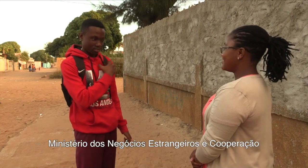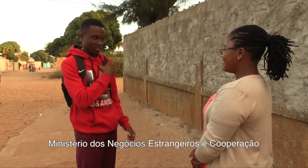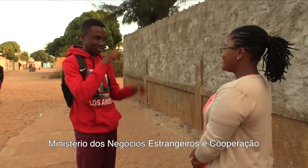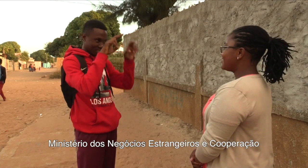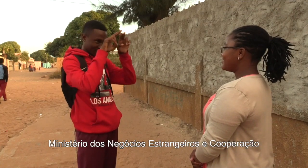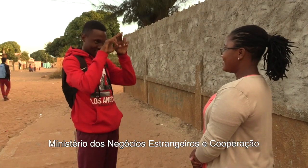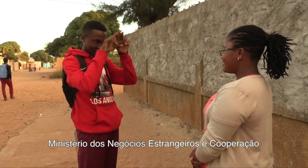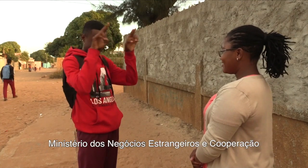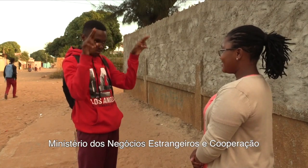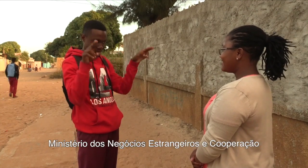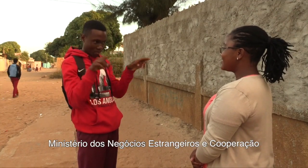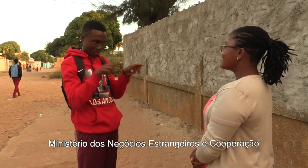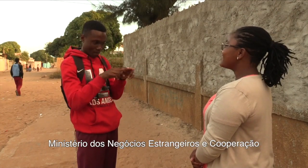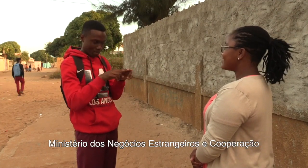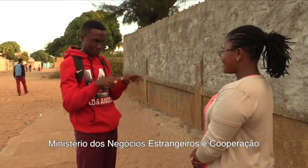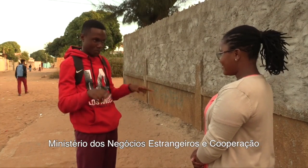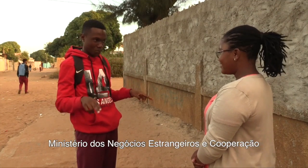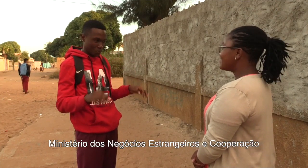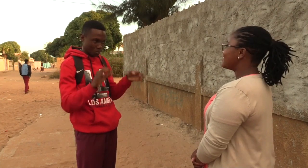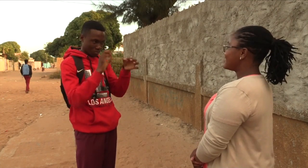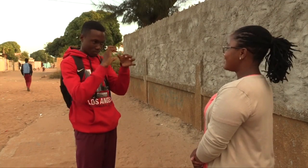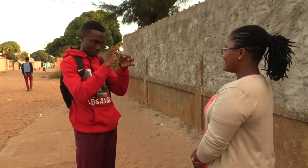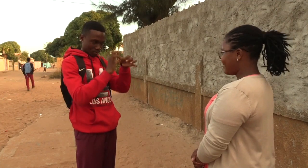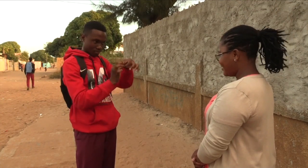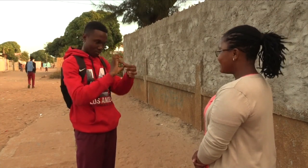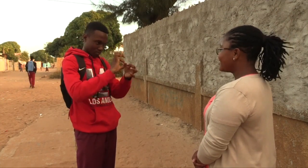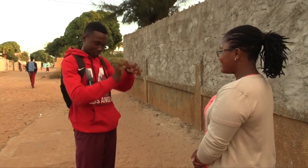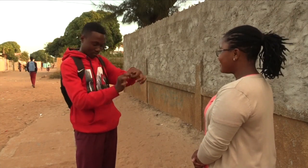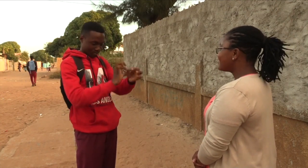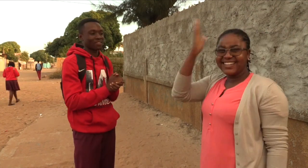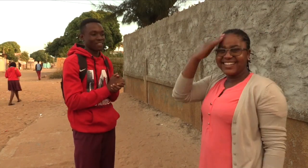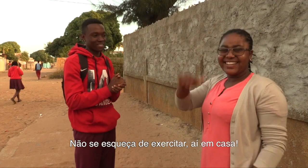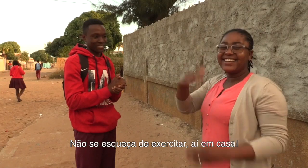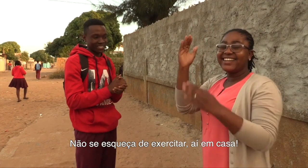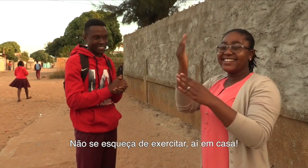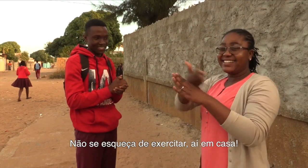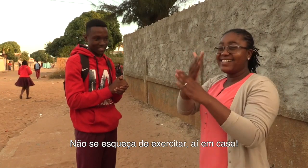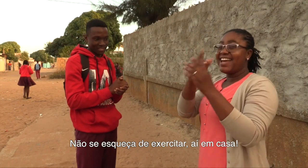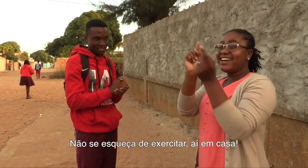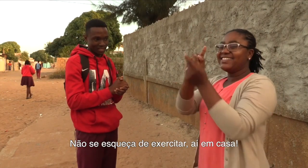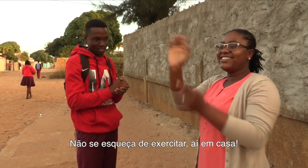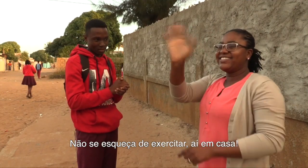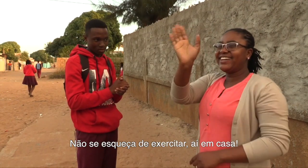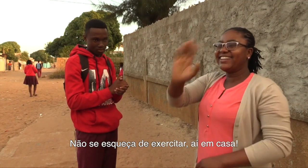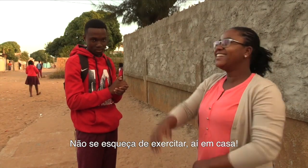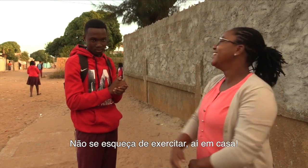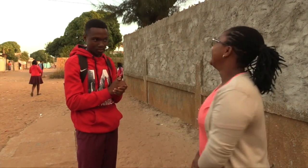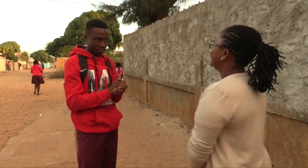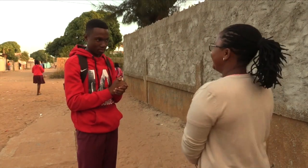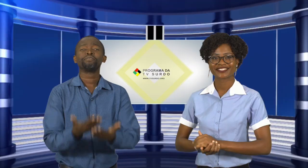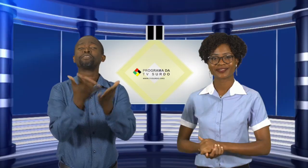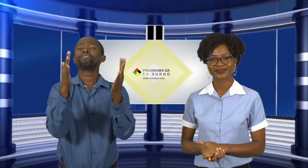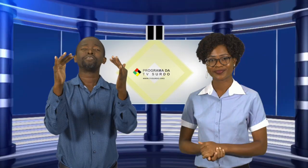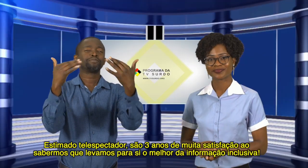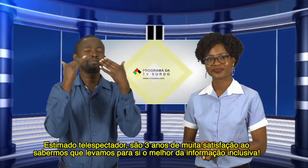Ministério dos Negócios Estrangeiros e Cooperação Não se esqueça de exercitar aí em casa.